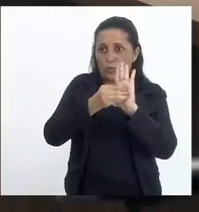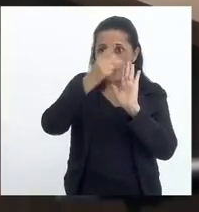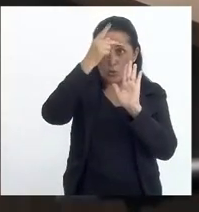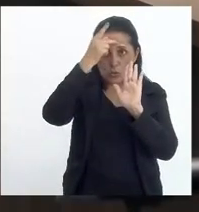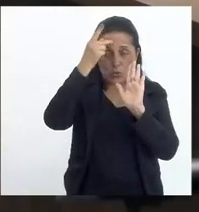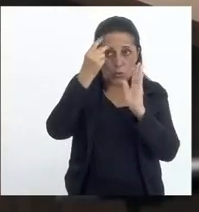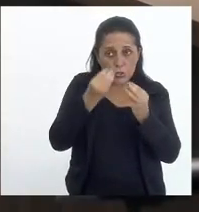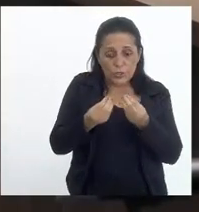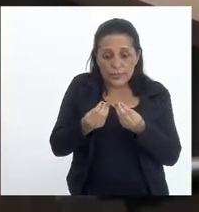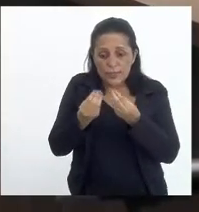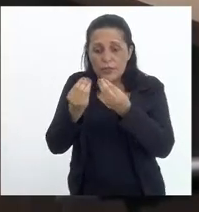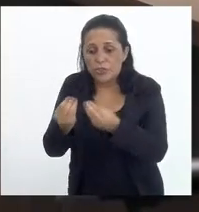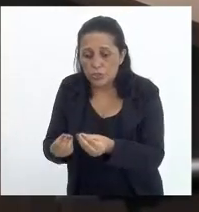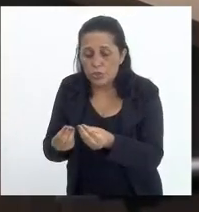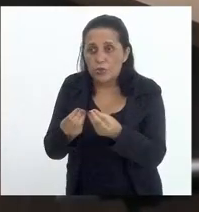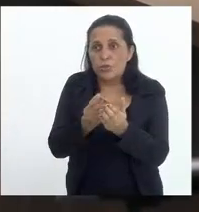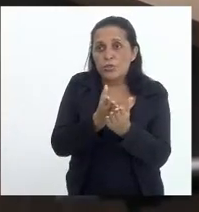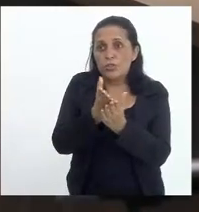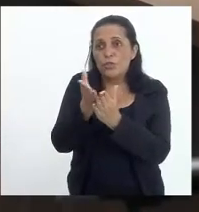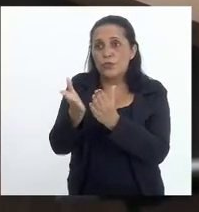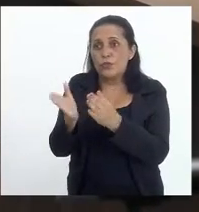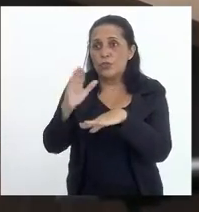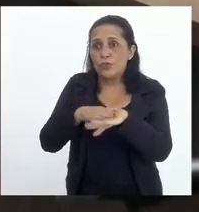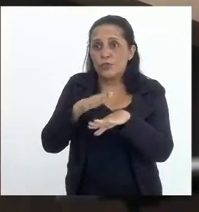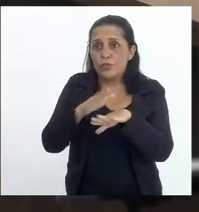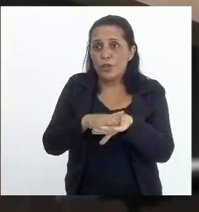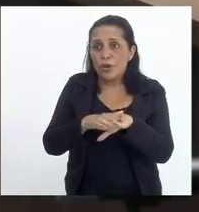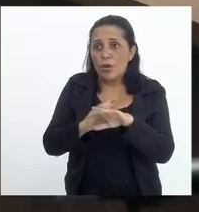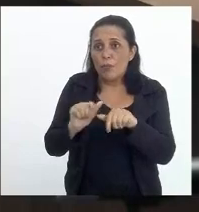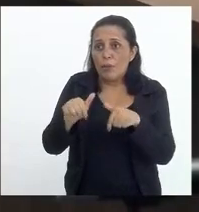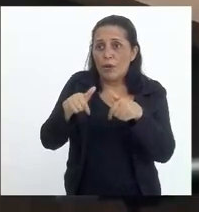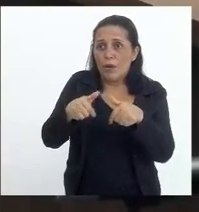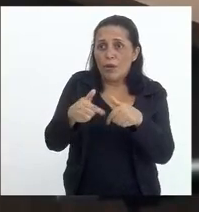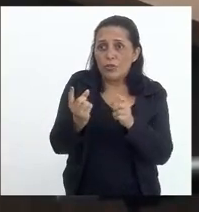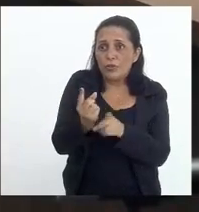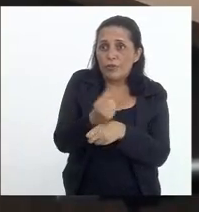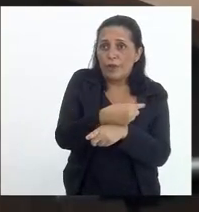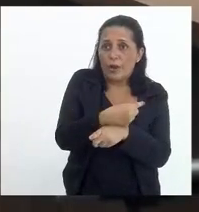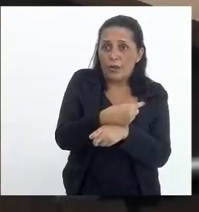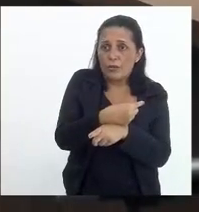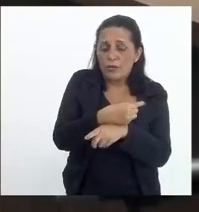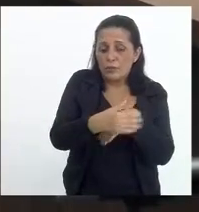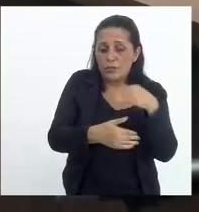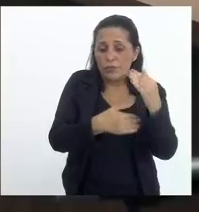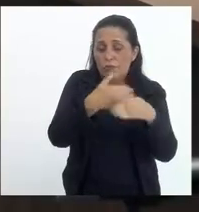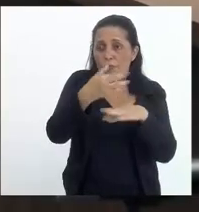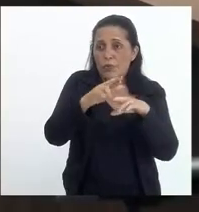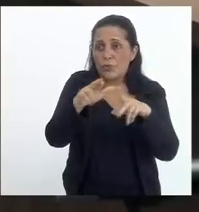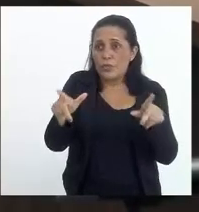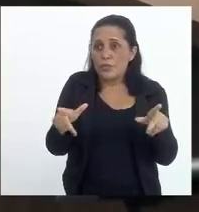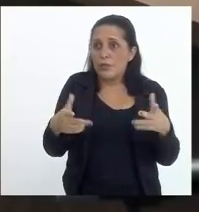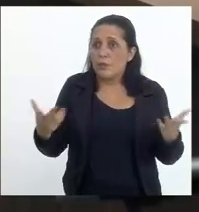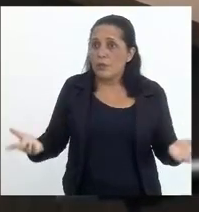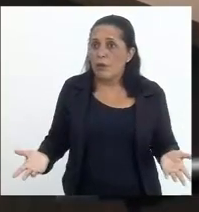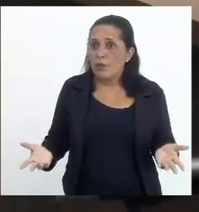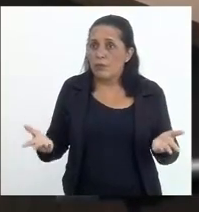ou em desvio de função para exercer atividade alheia à manutenção e desenvolvimento do ensino. Quer dizer,